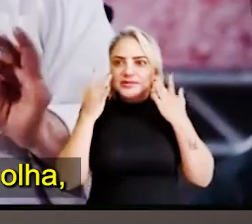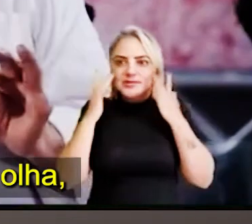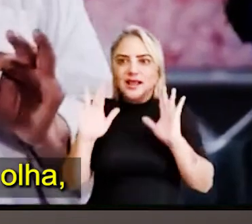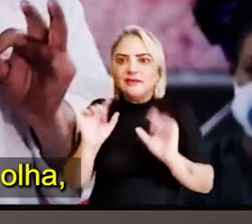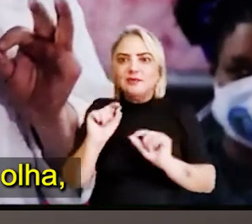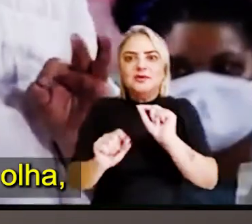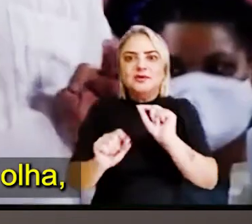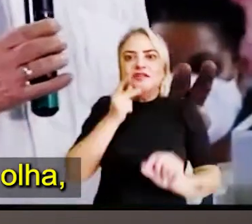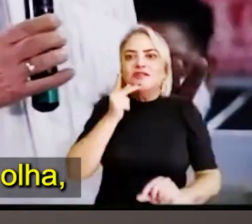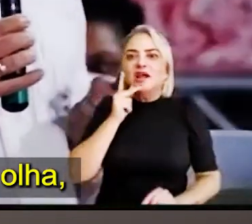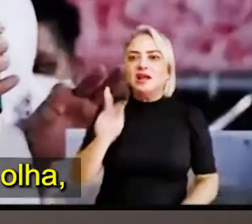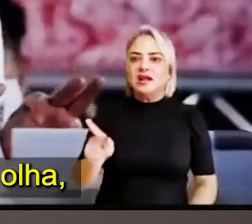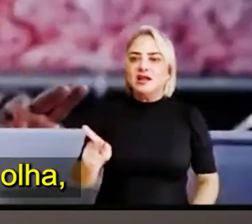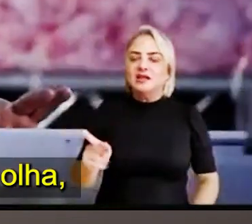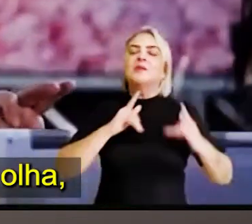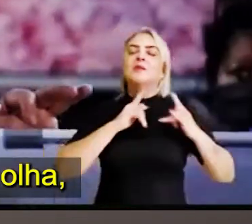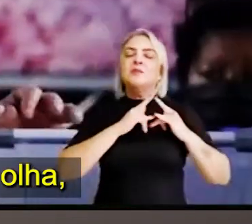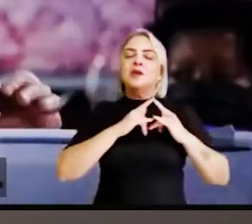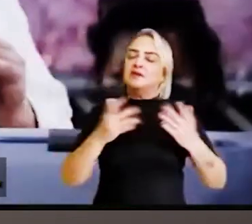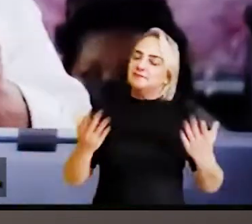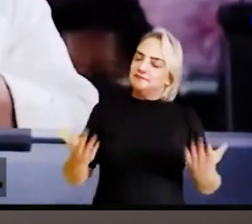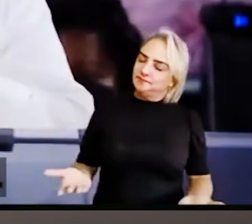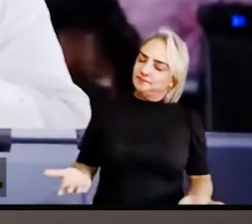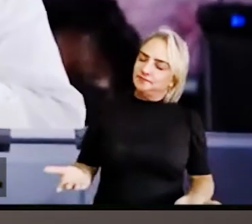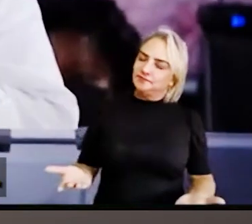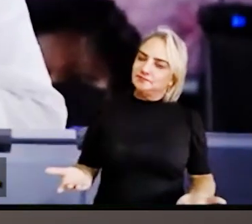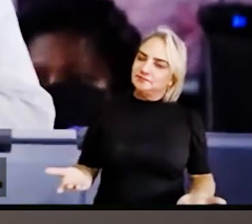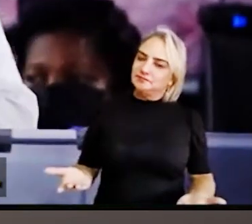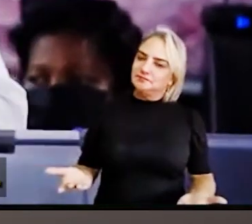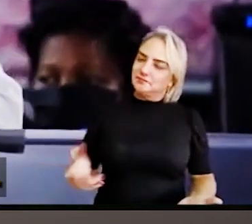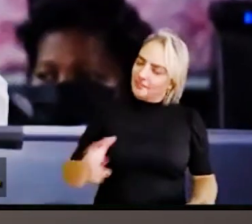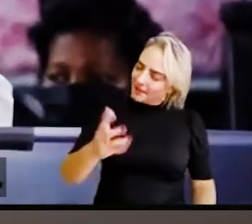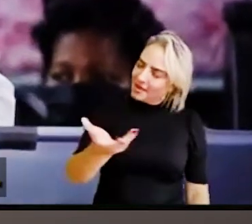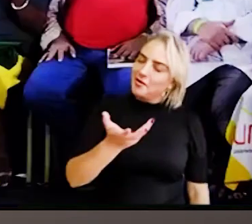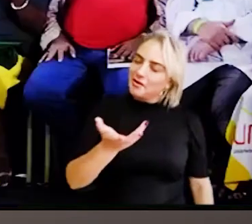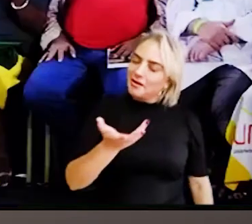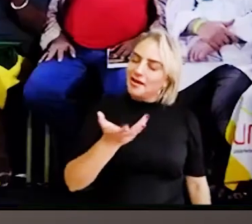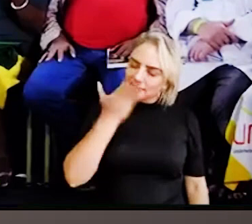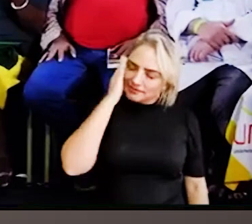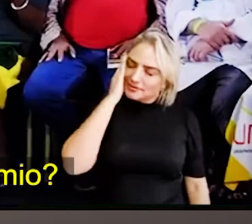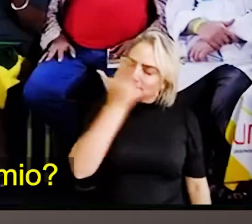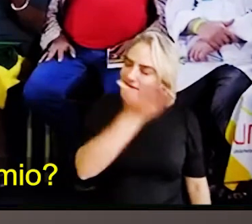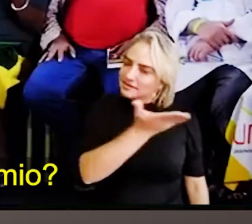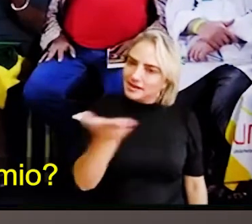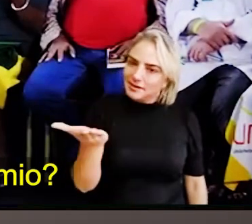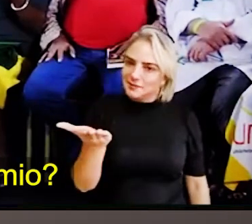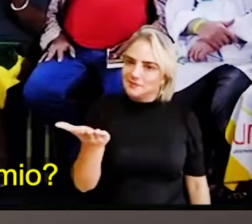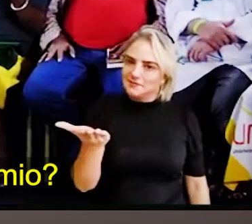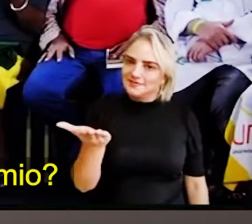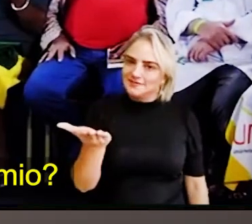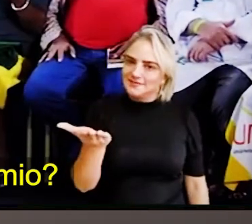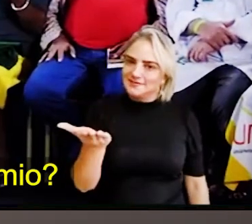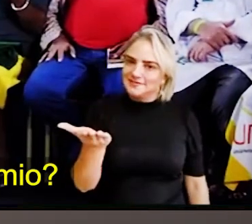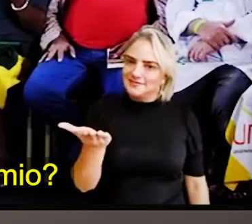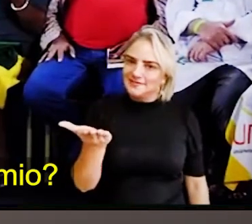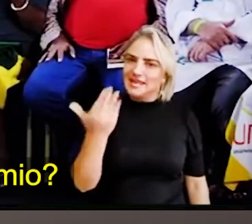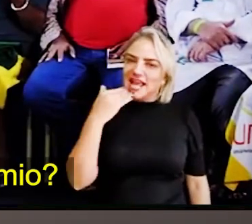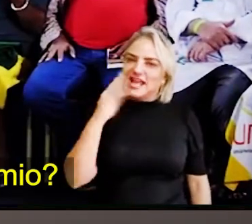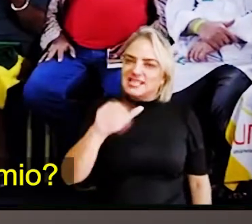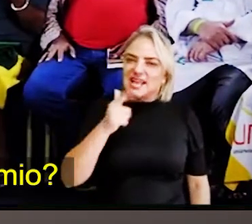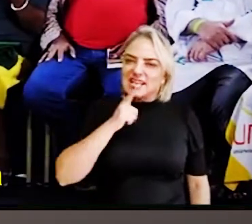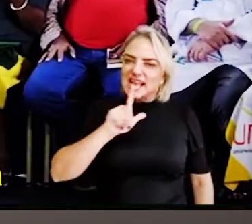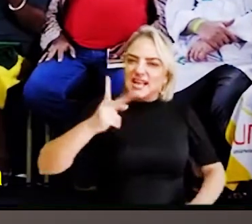Então, companheiros, é o seguinte, olha. Eu quero que vocês saibam. Sabe o que é ganhar um